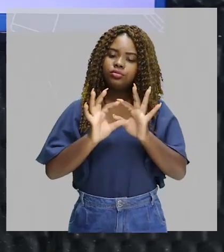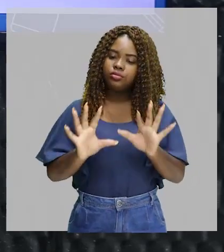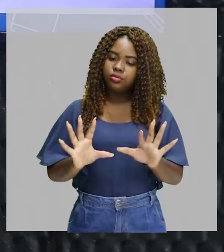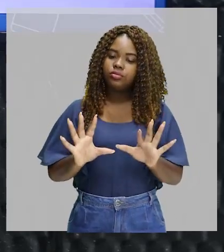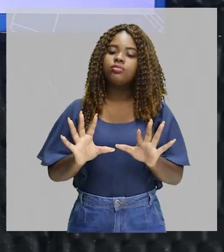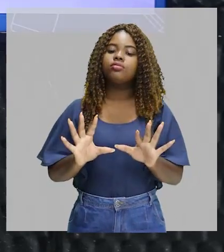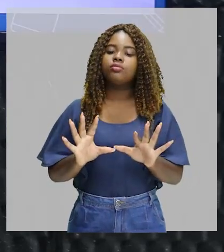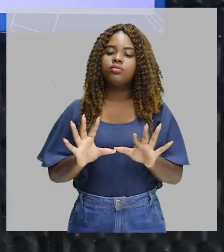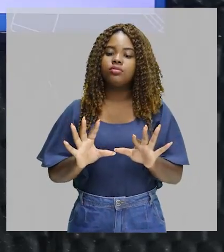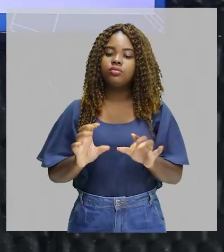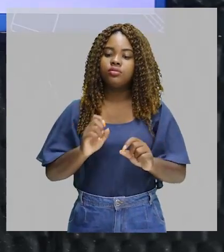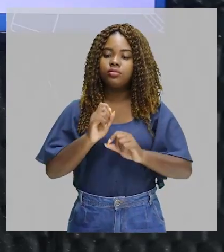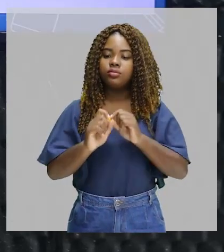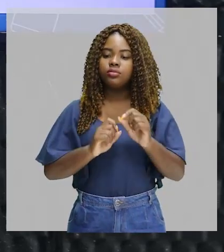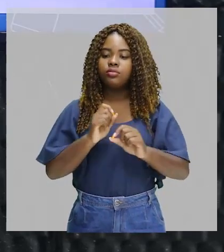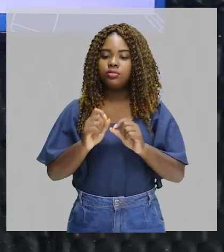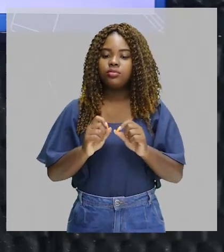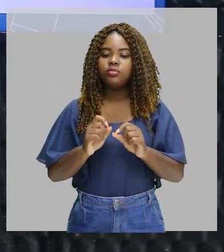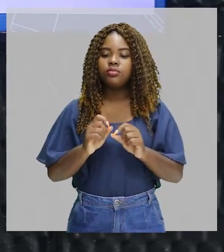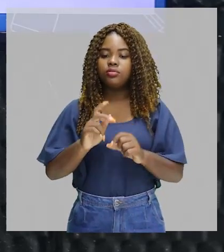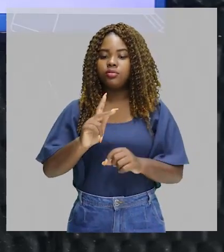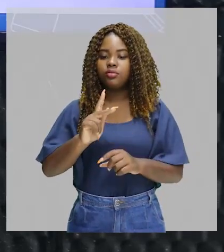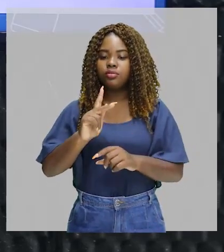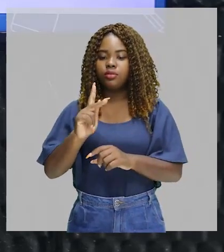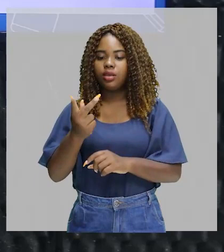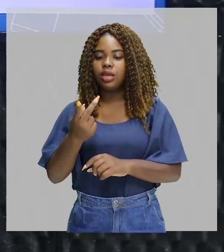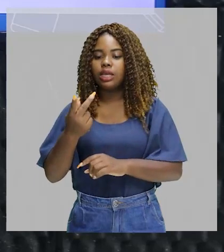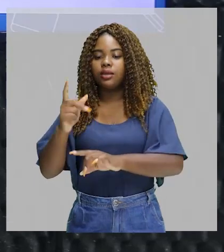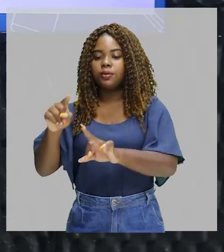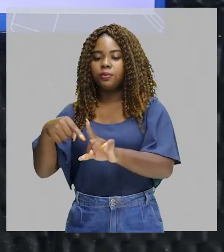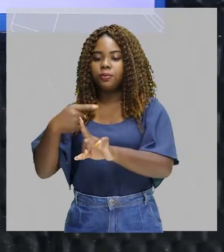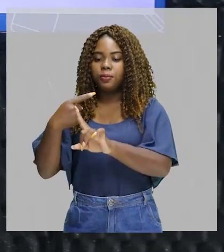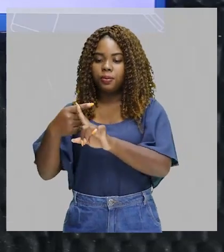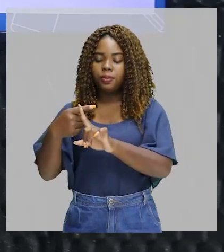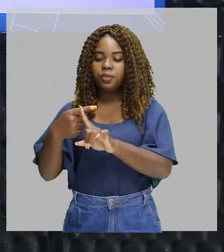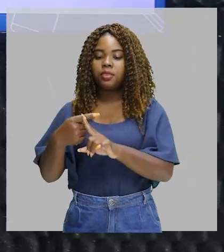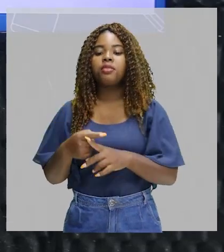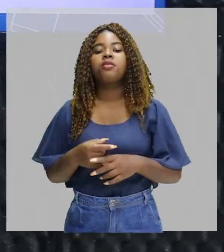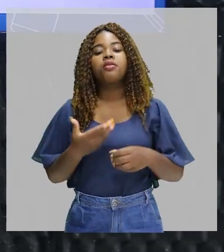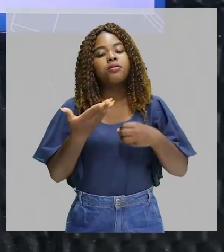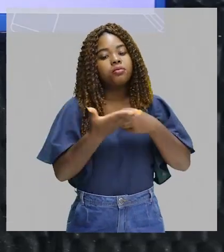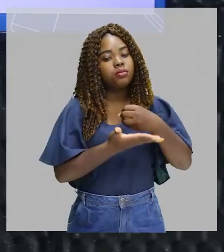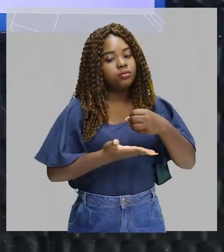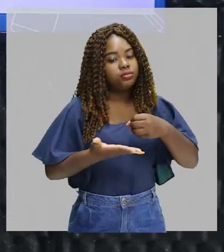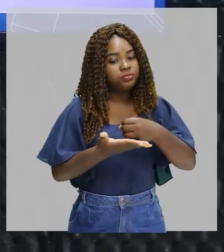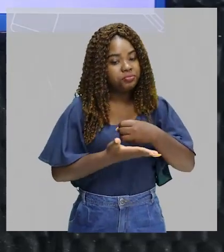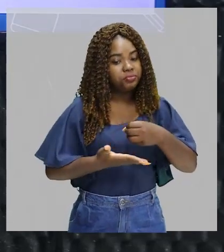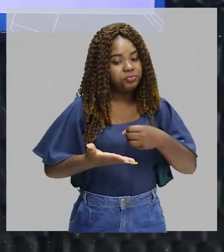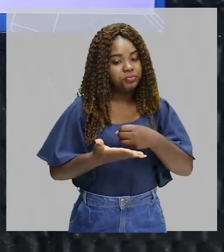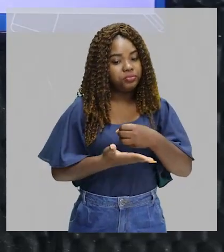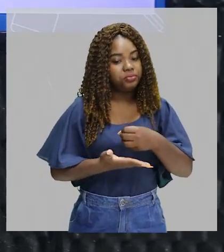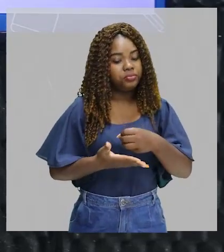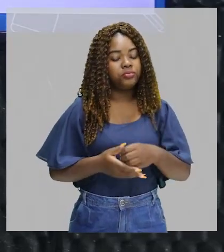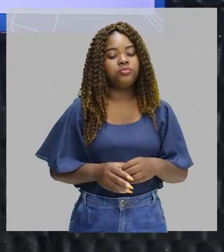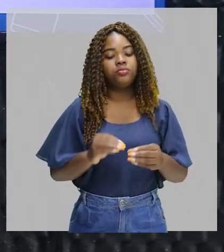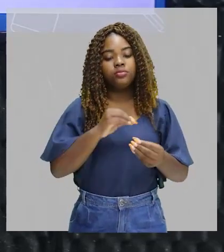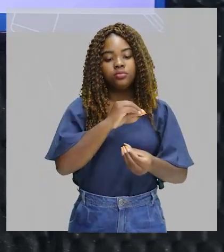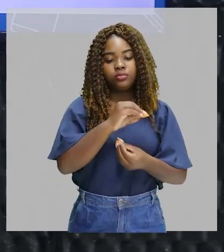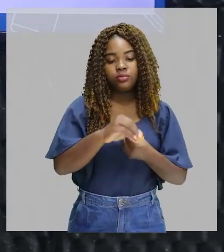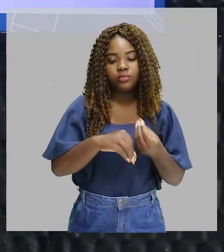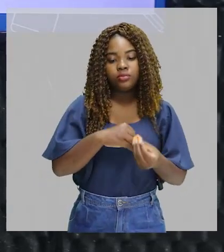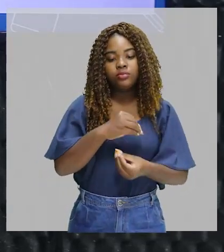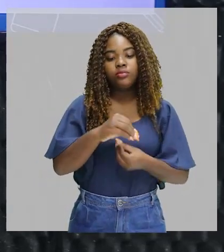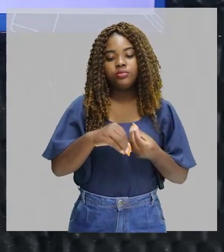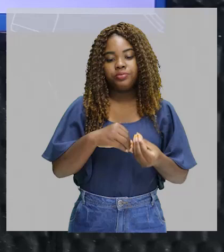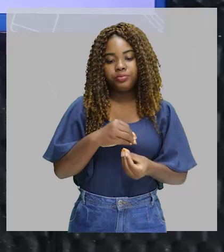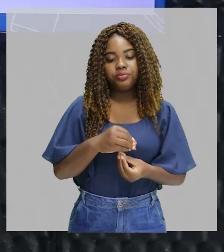partícula positiva o H+, ok? E base, toda substância que em